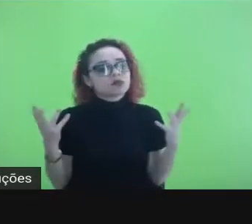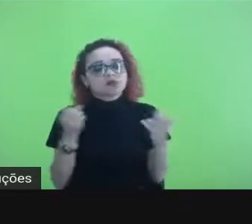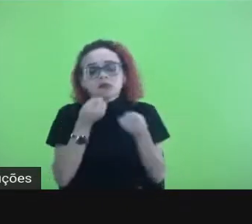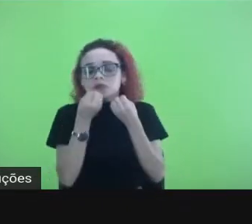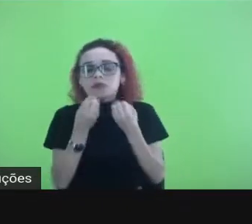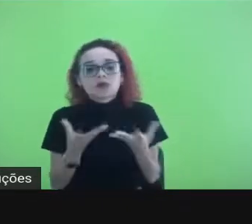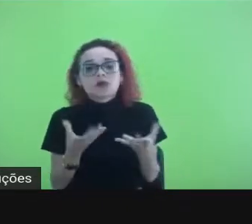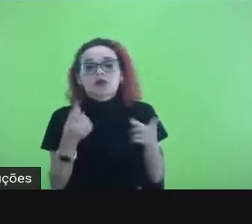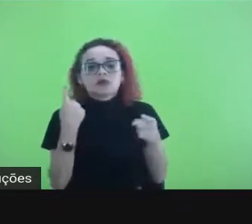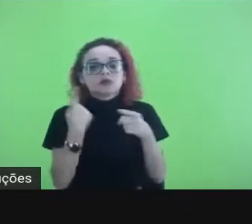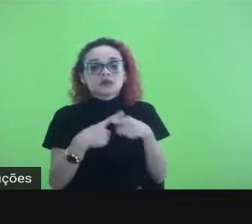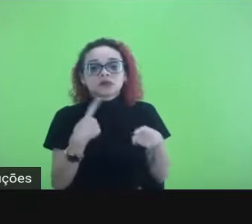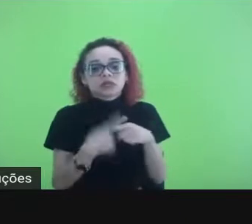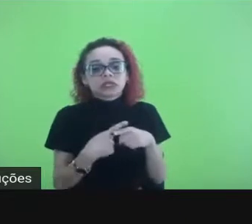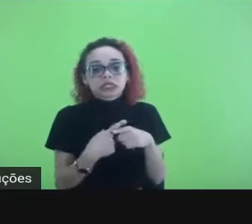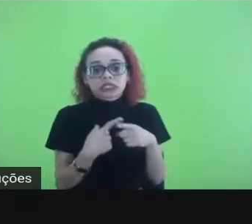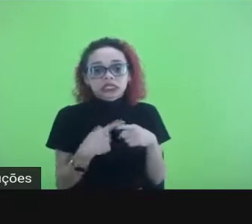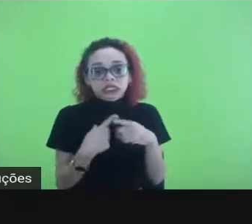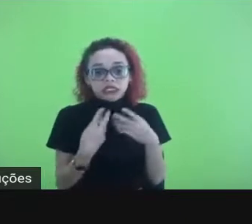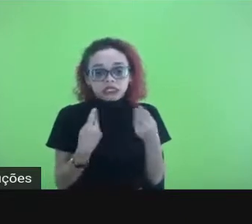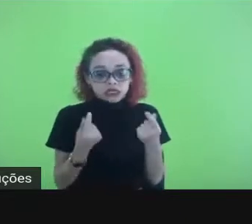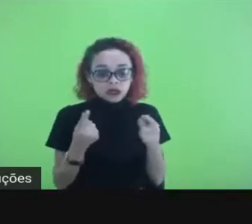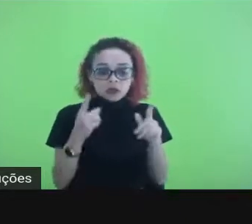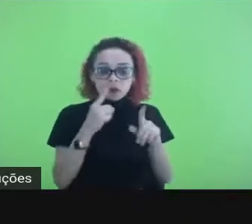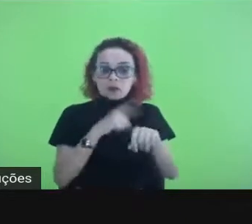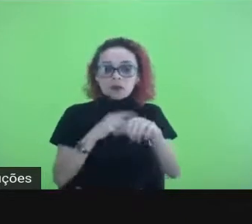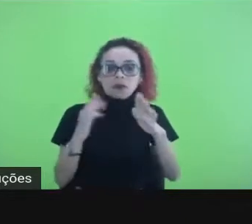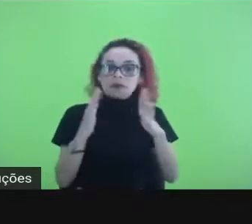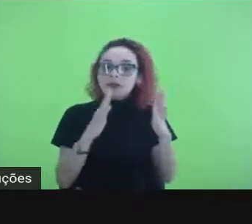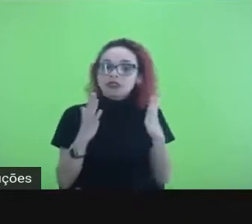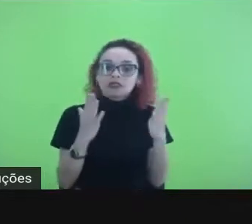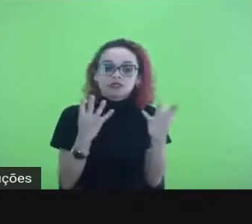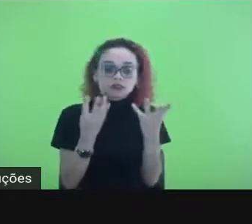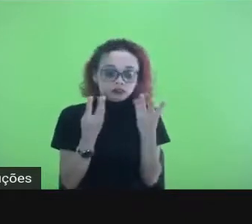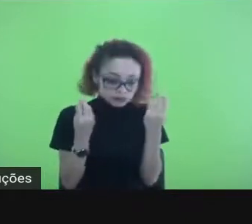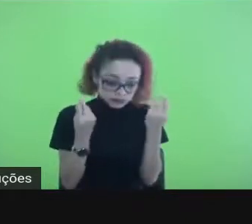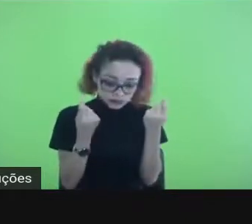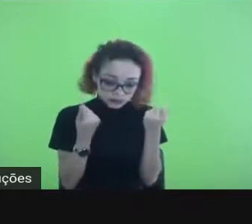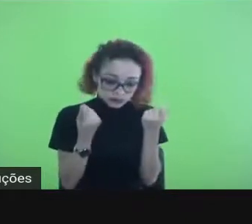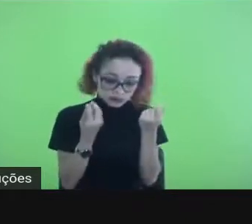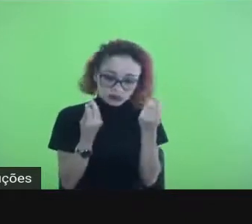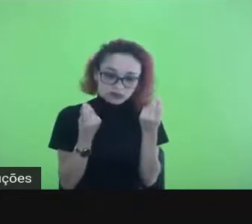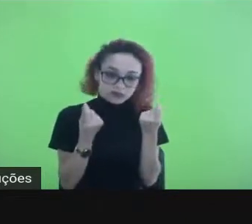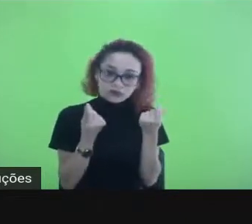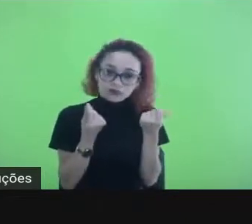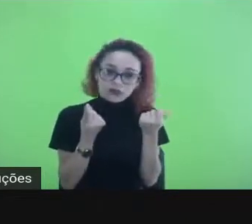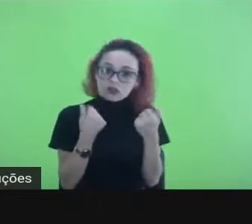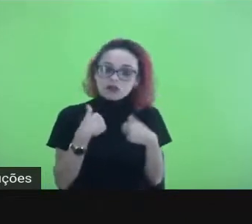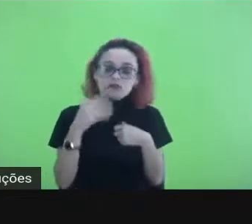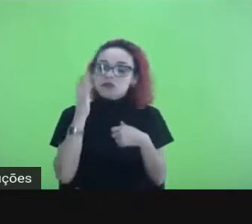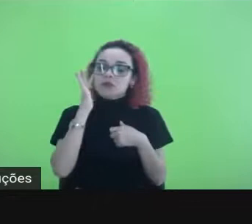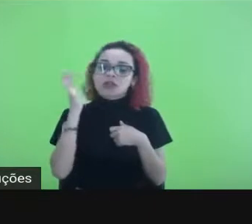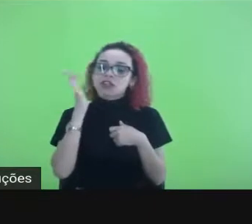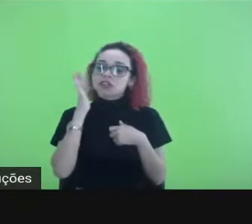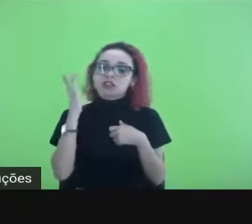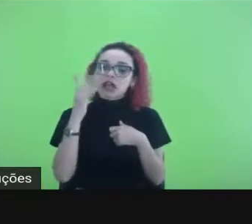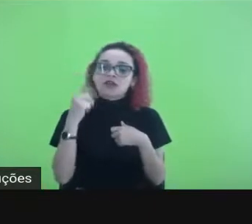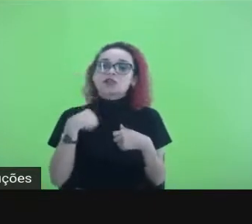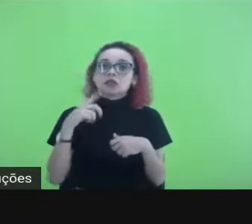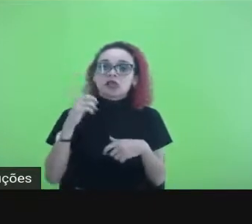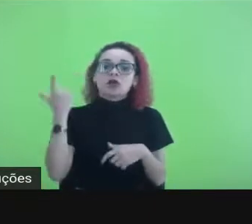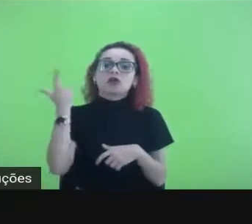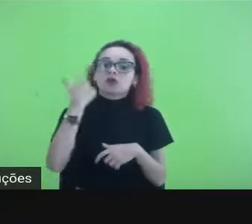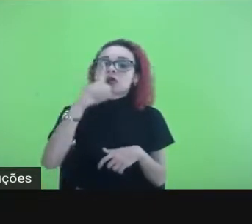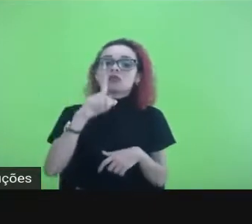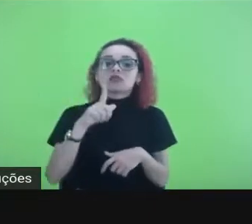porque em um momento assim, que a gente acho que não imaginava que a gente conseguiria